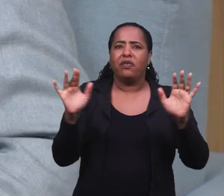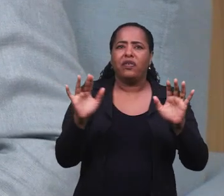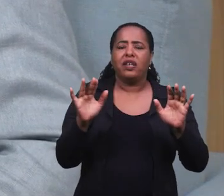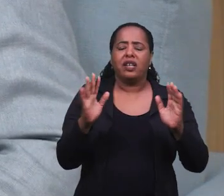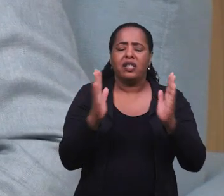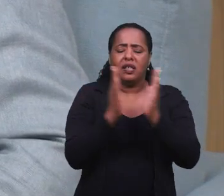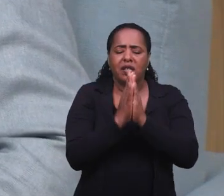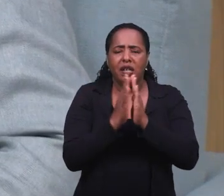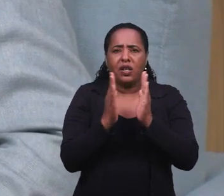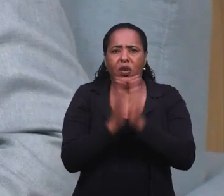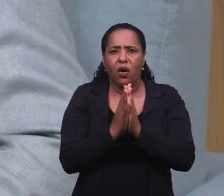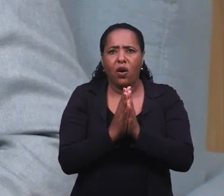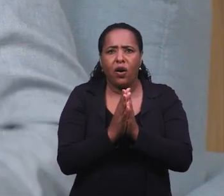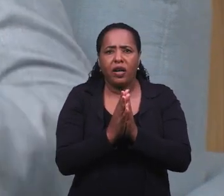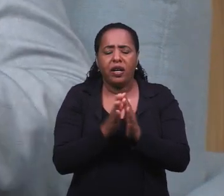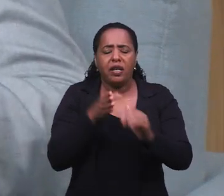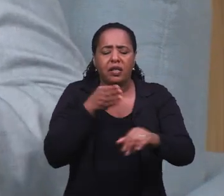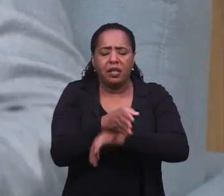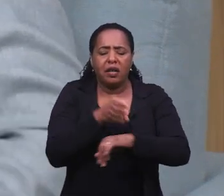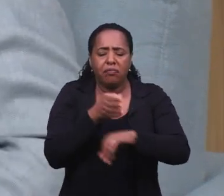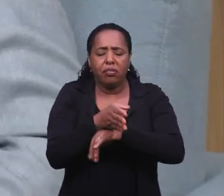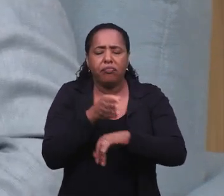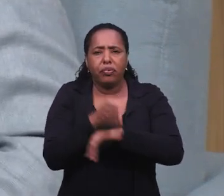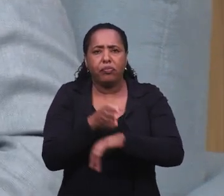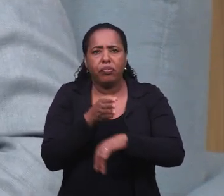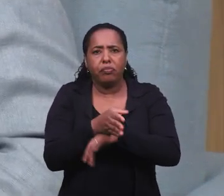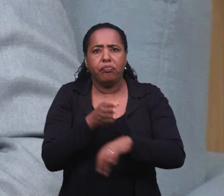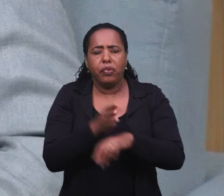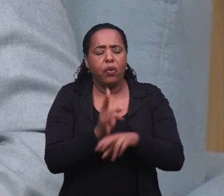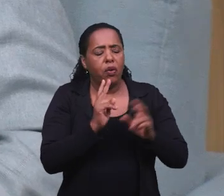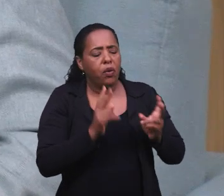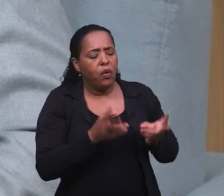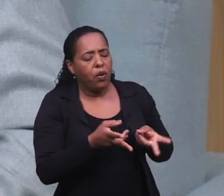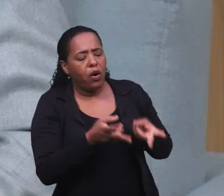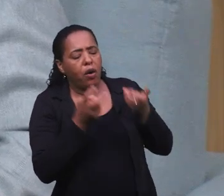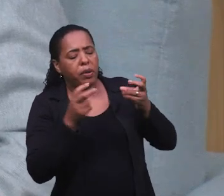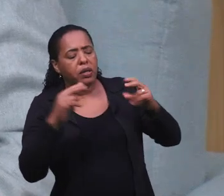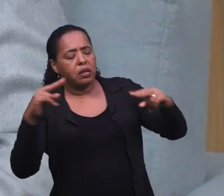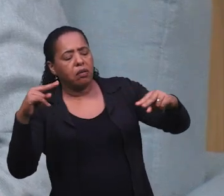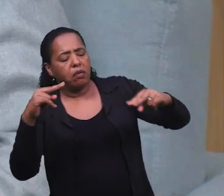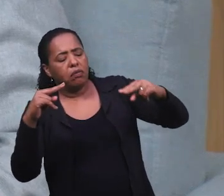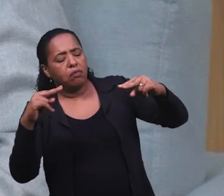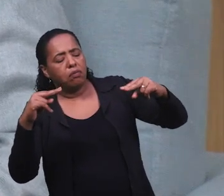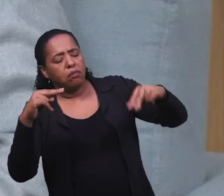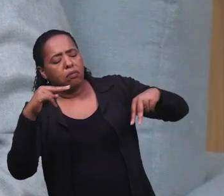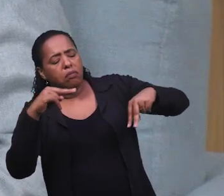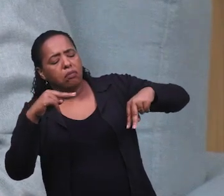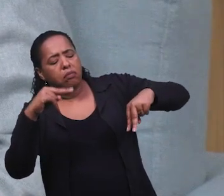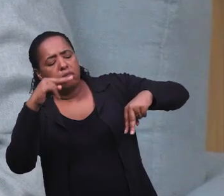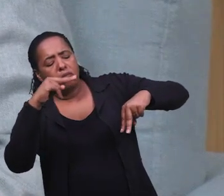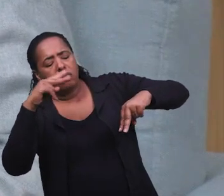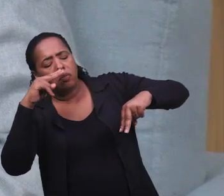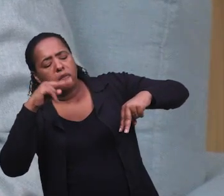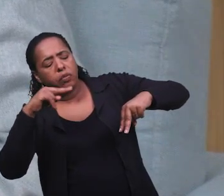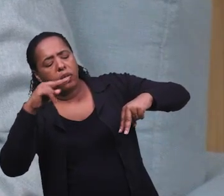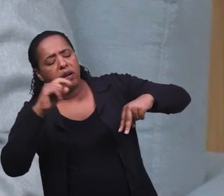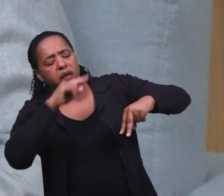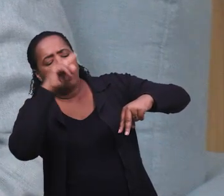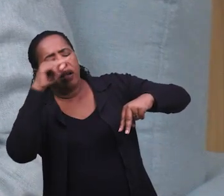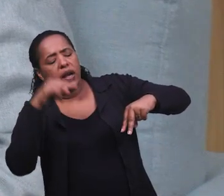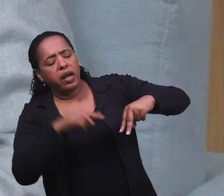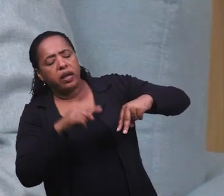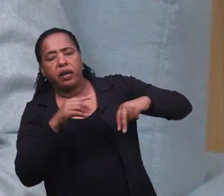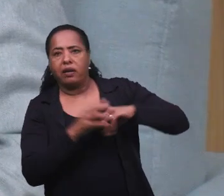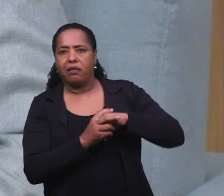pastor Bísio e também pela nossa irmã Gilmara Orico, que reúne na igreja de Santo André, em